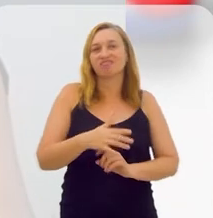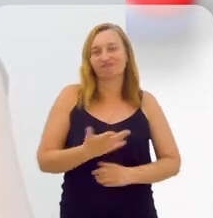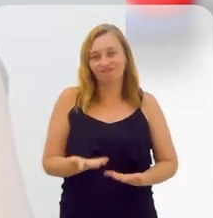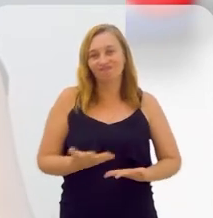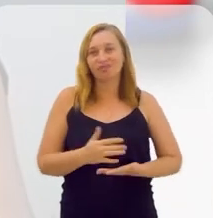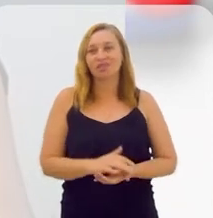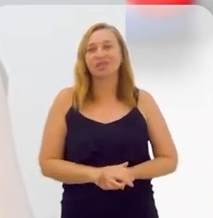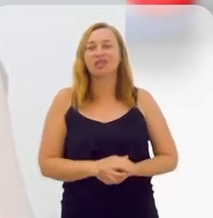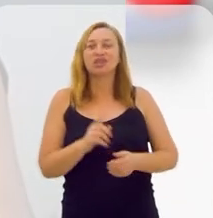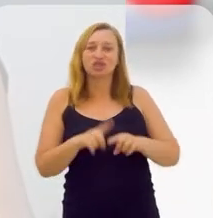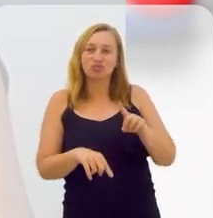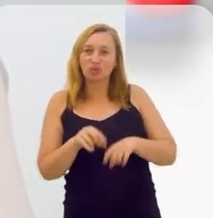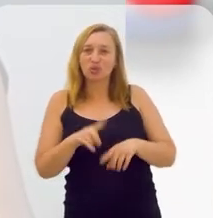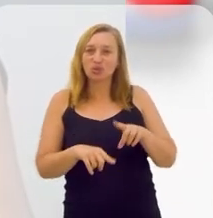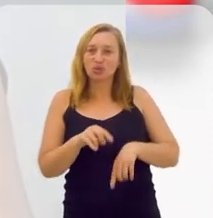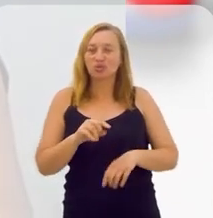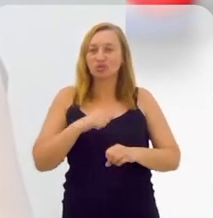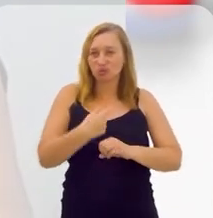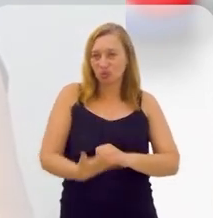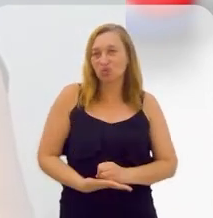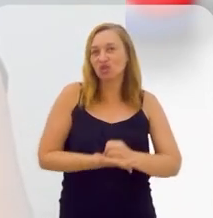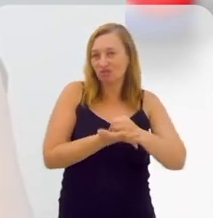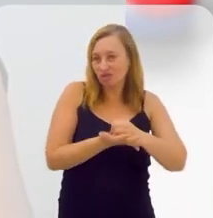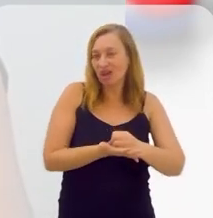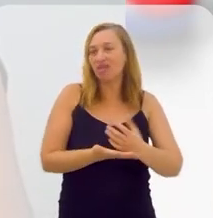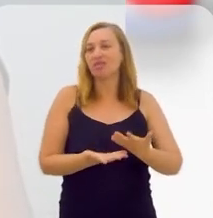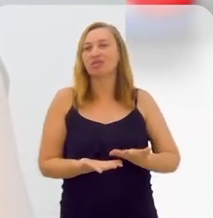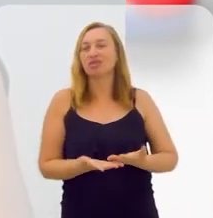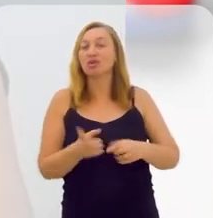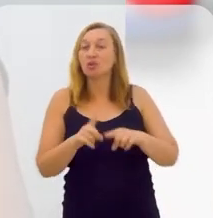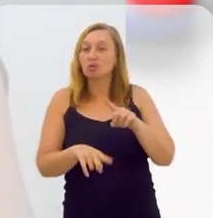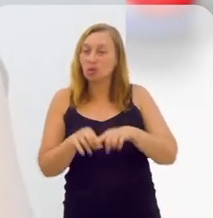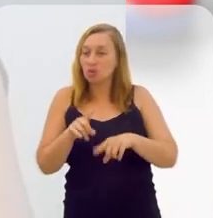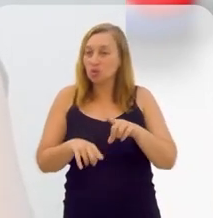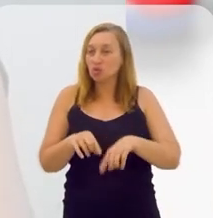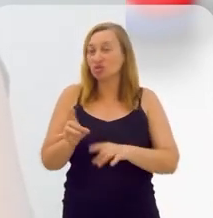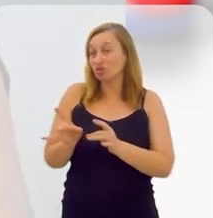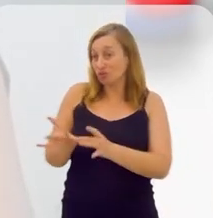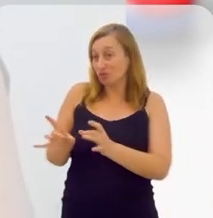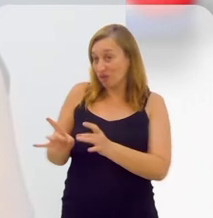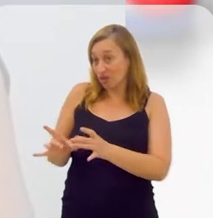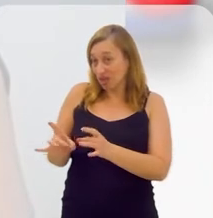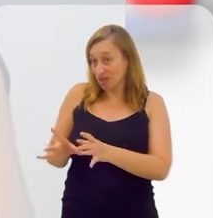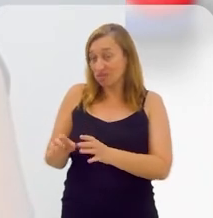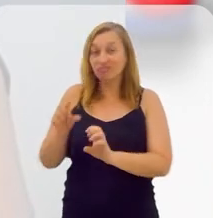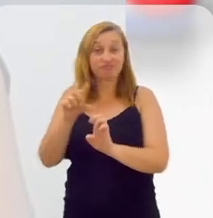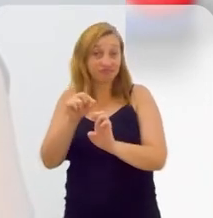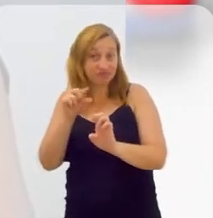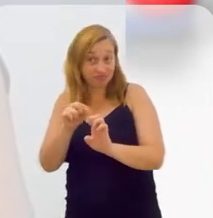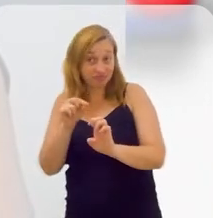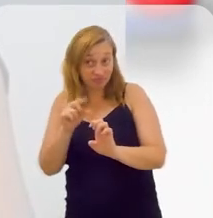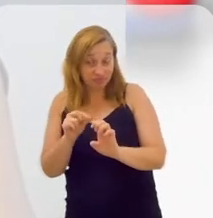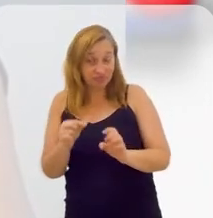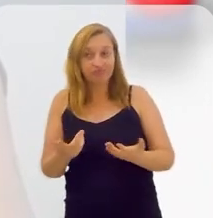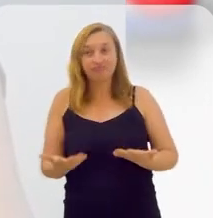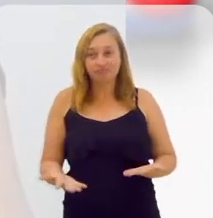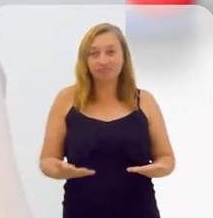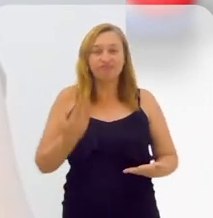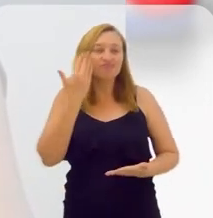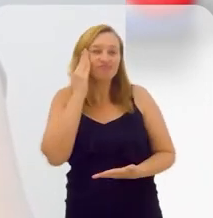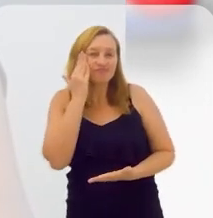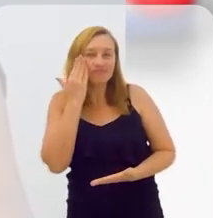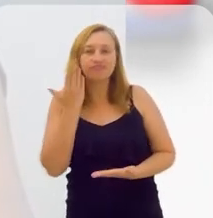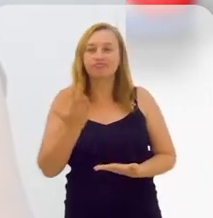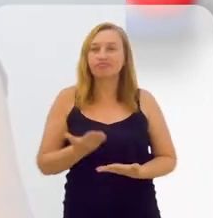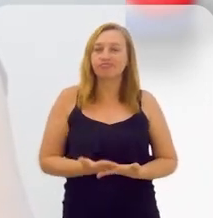nesses espaços, né, esses produtos sustentáveis, os produtos que são vendidos por esses empreendimentos. Então, quando